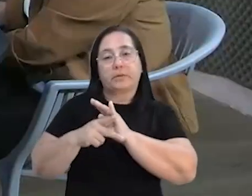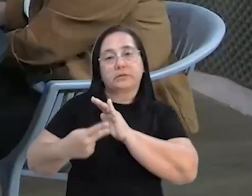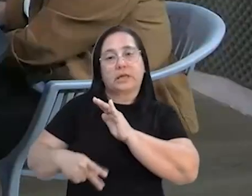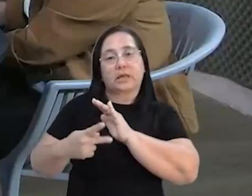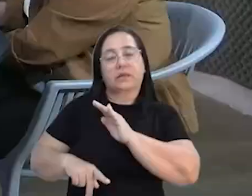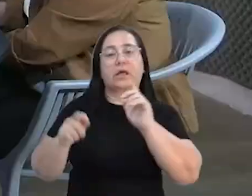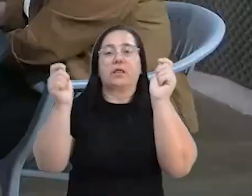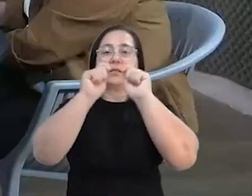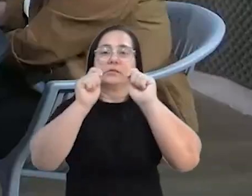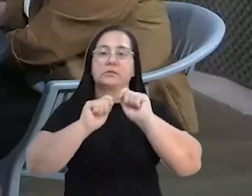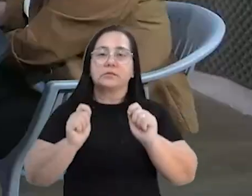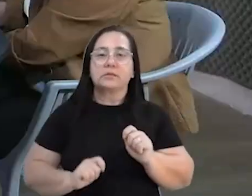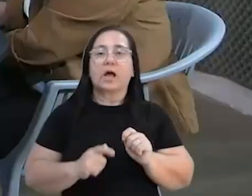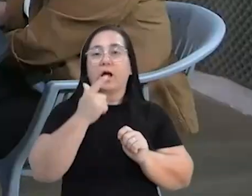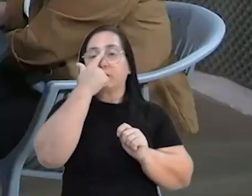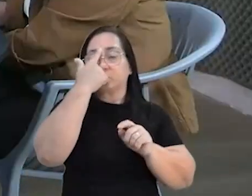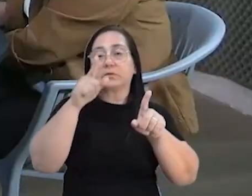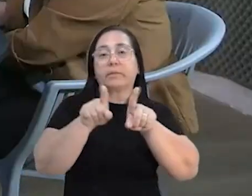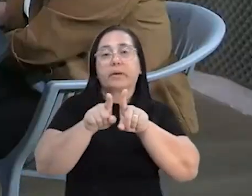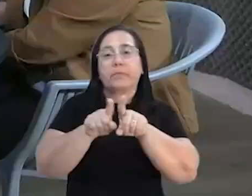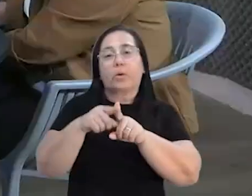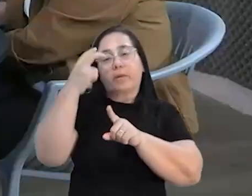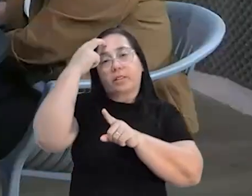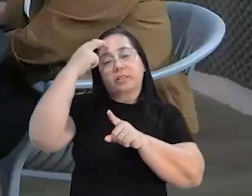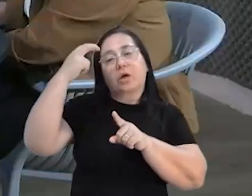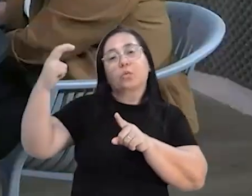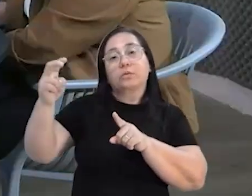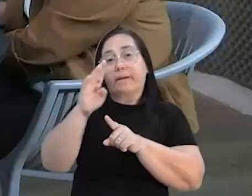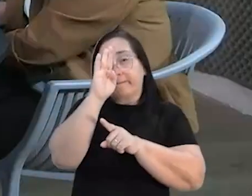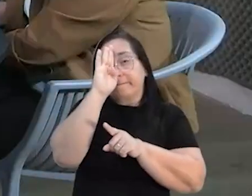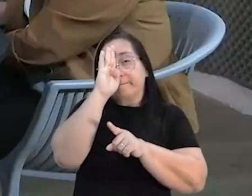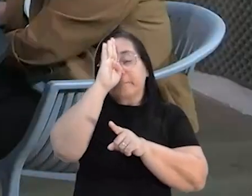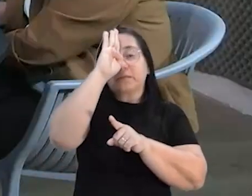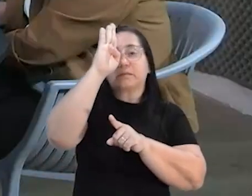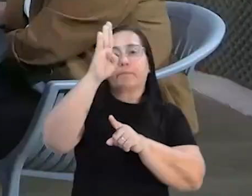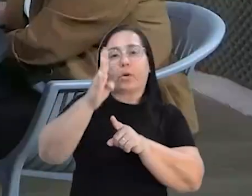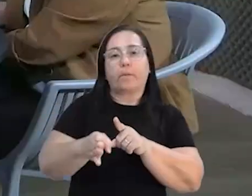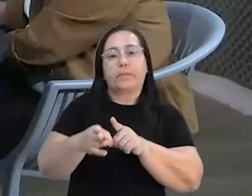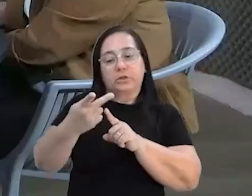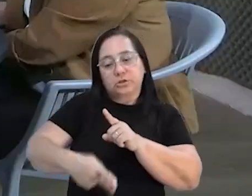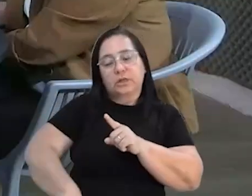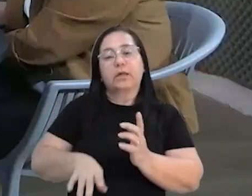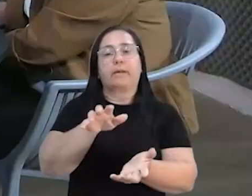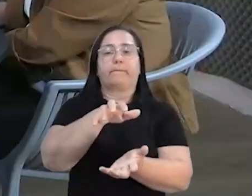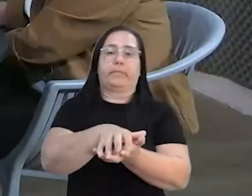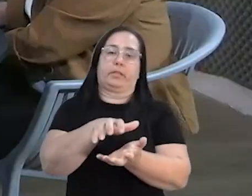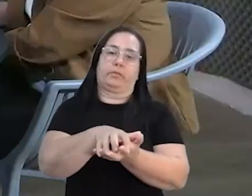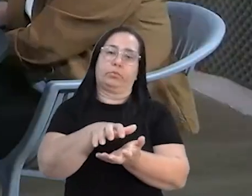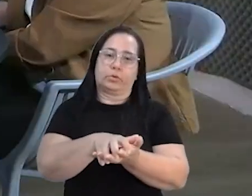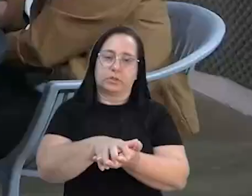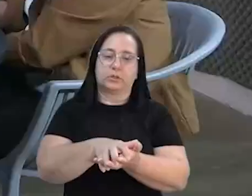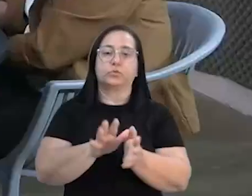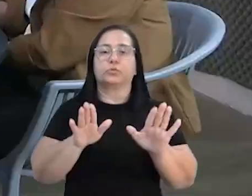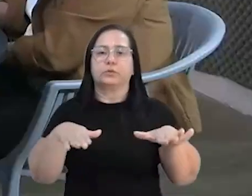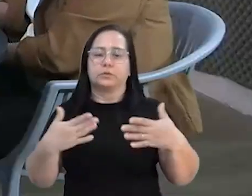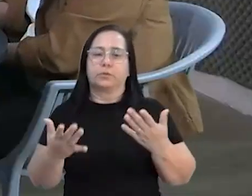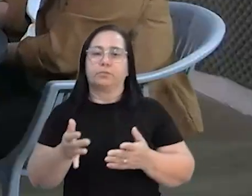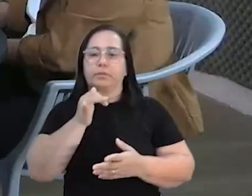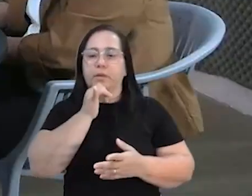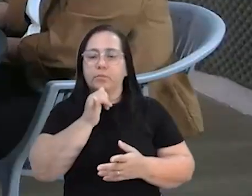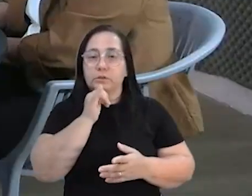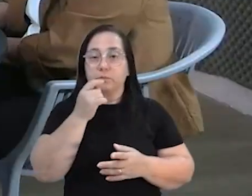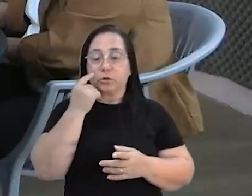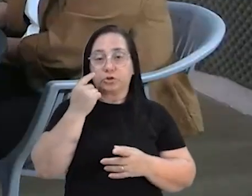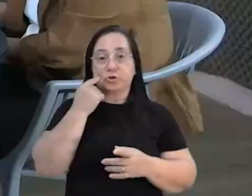do artesanato, que fazem parte da cultura, principalmente pernambucana. Então, como no caso, a gente